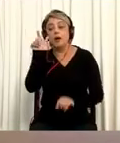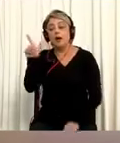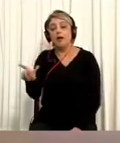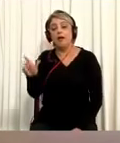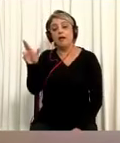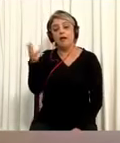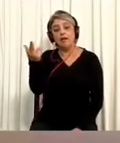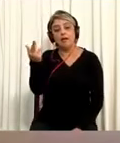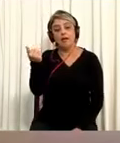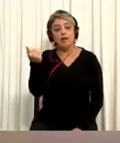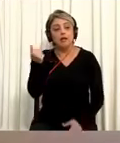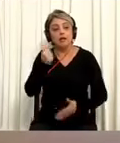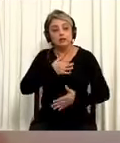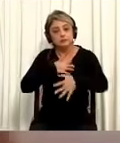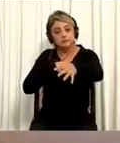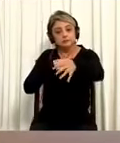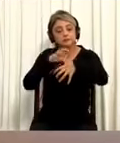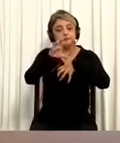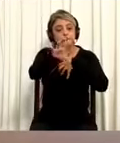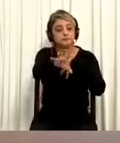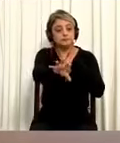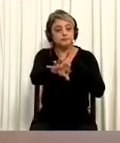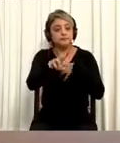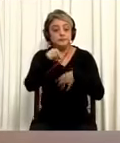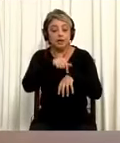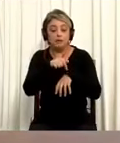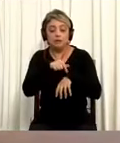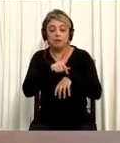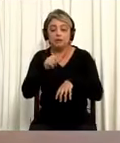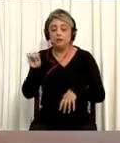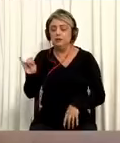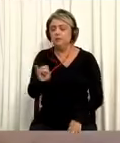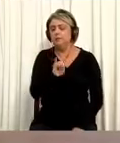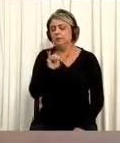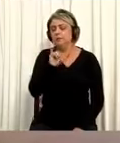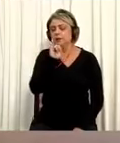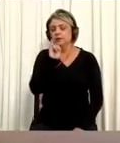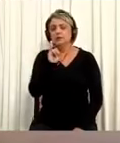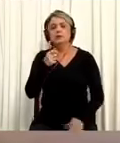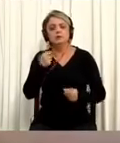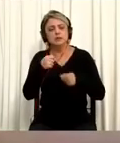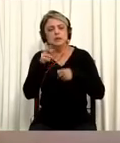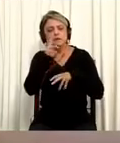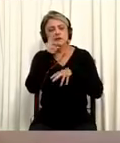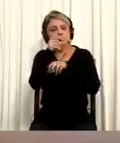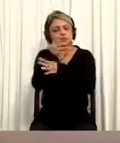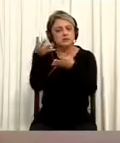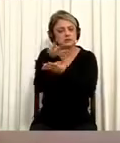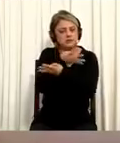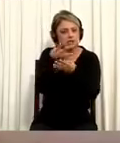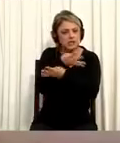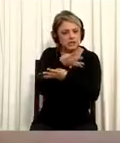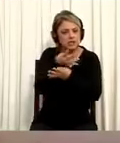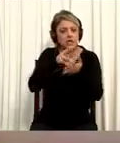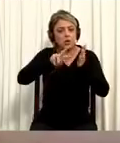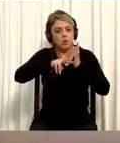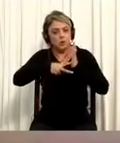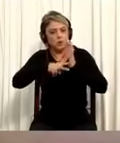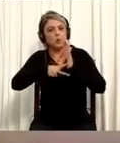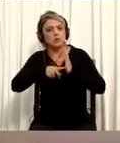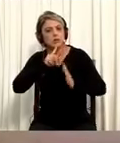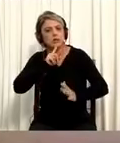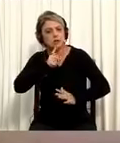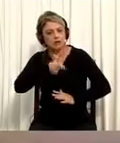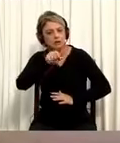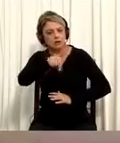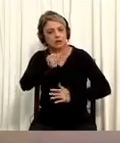colocou, a questão da solidariedade, nesse momento é fundamental, nós precisamos fortalecer essa rede. O Simpro reafirma aqui